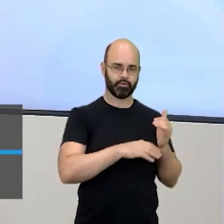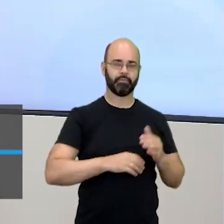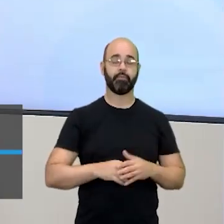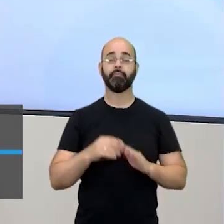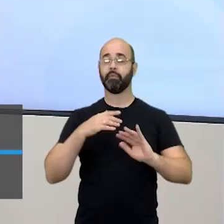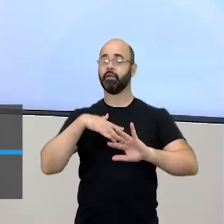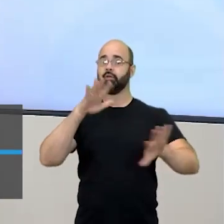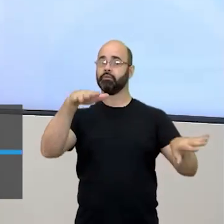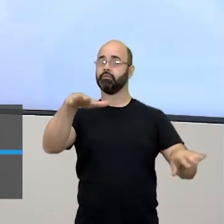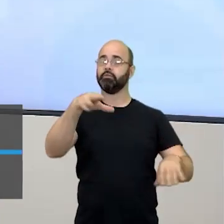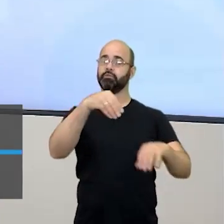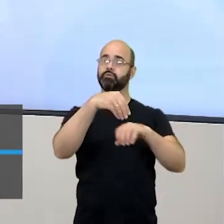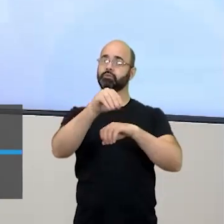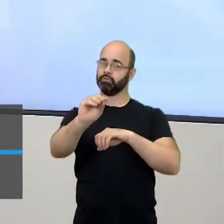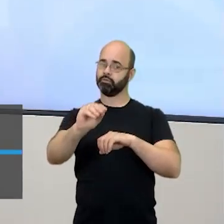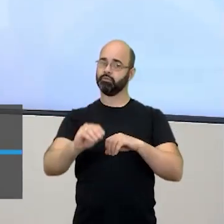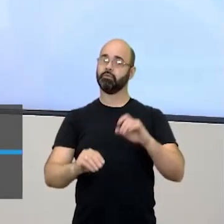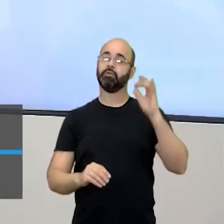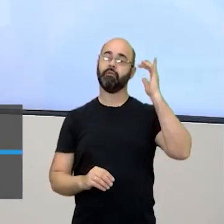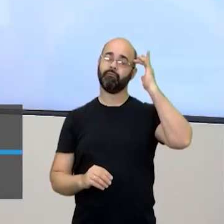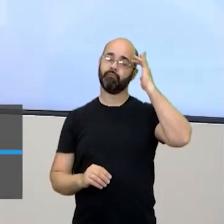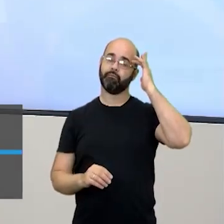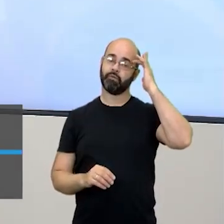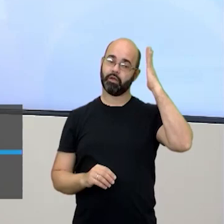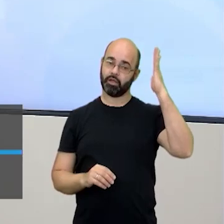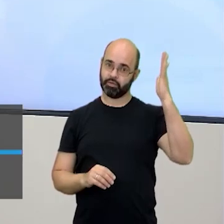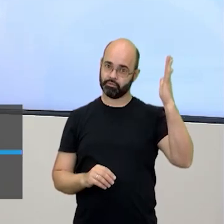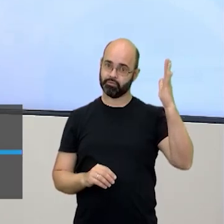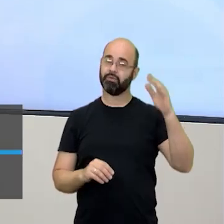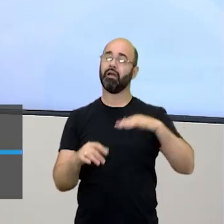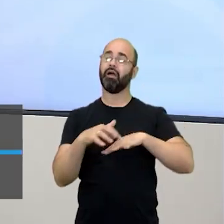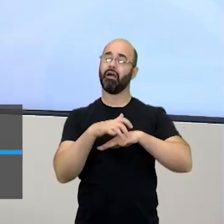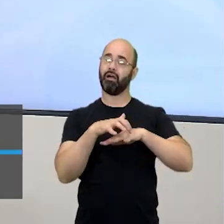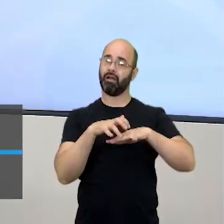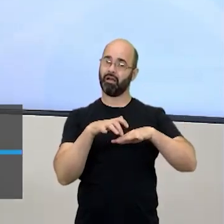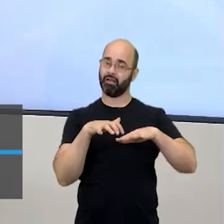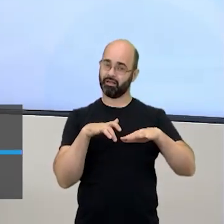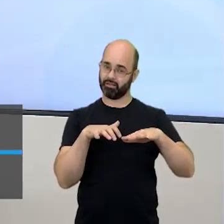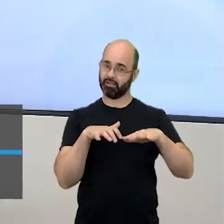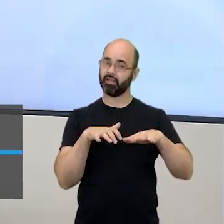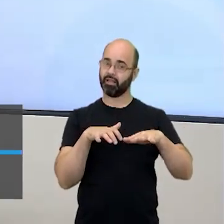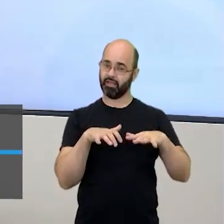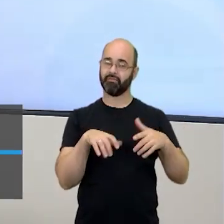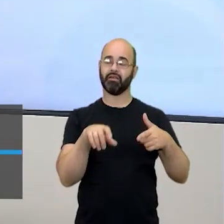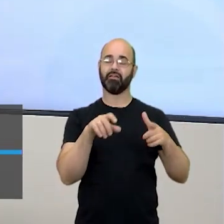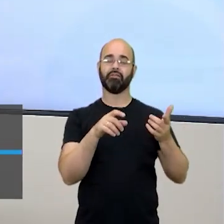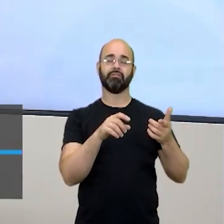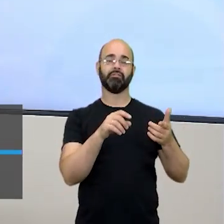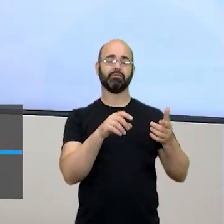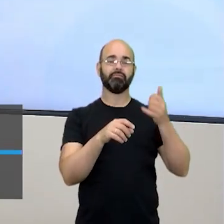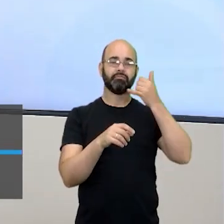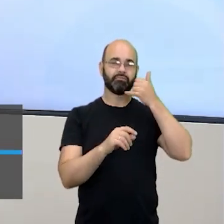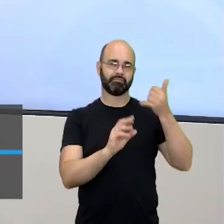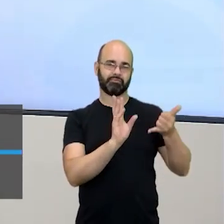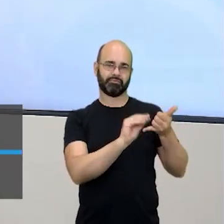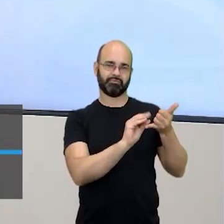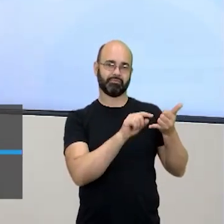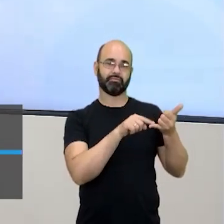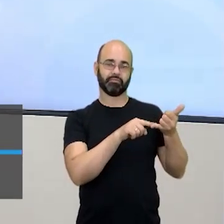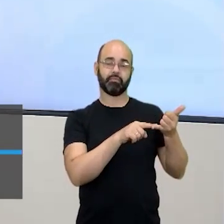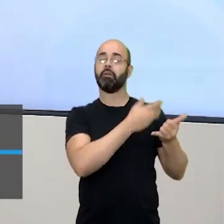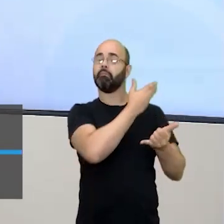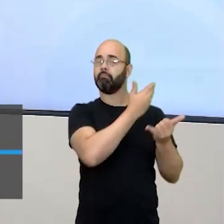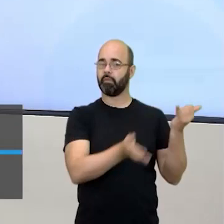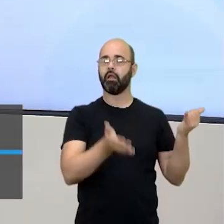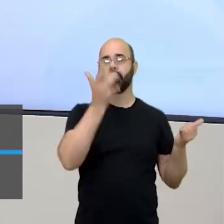isso. É muito mais fácil você perder arquivos digitalizados do que aquele que,